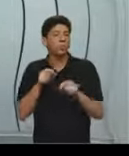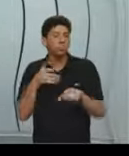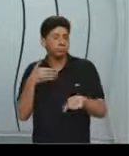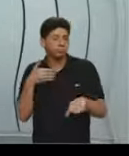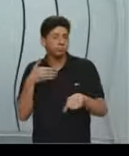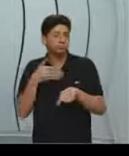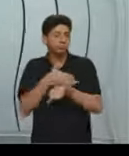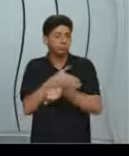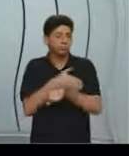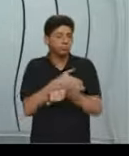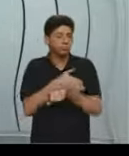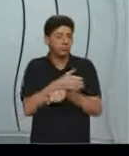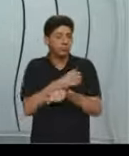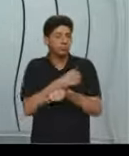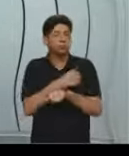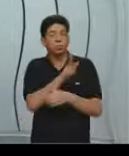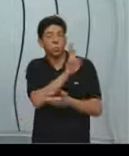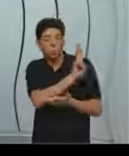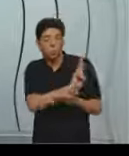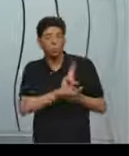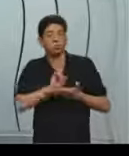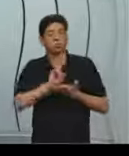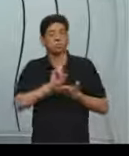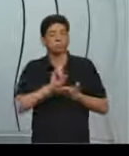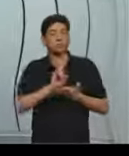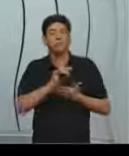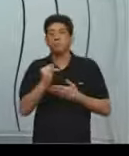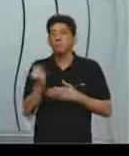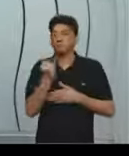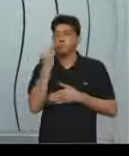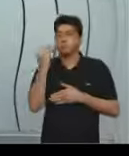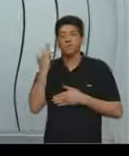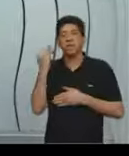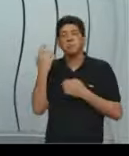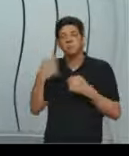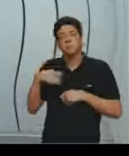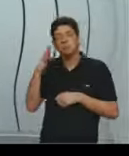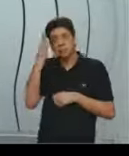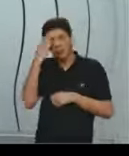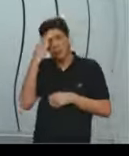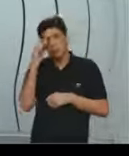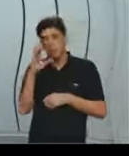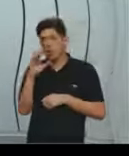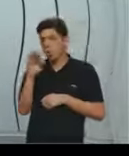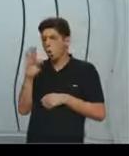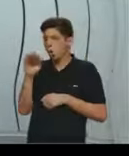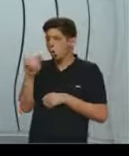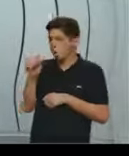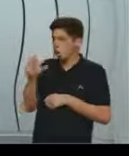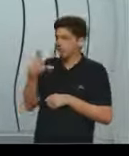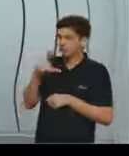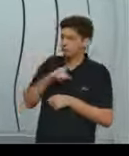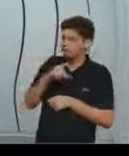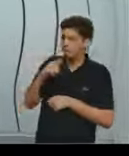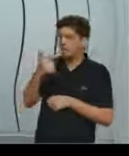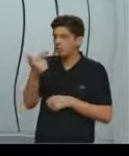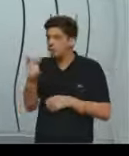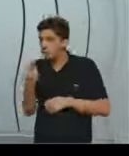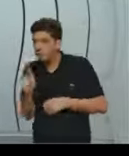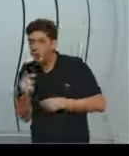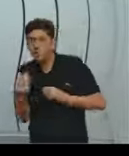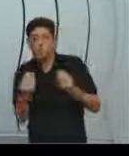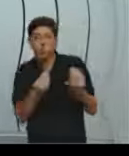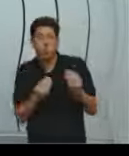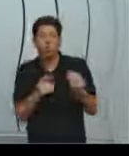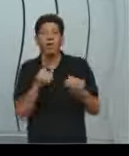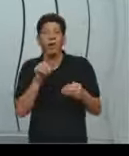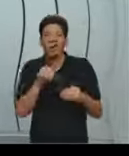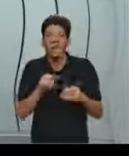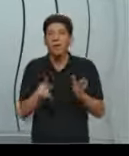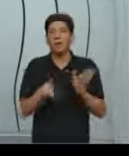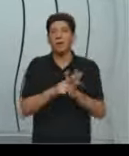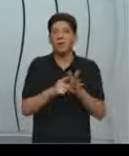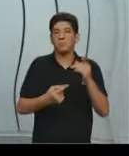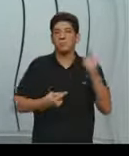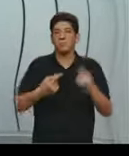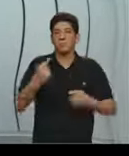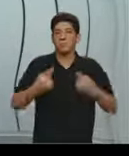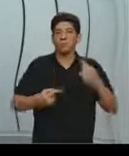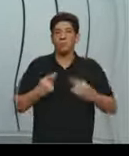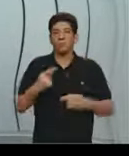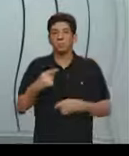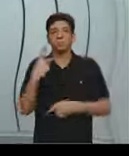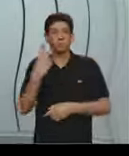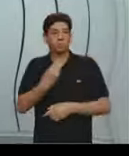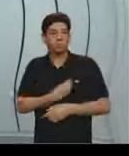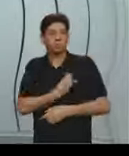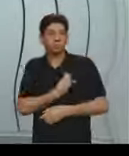discutir como vai ser o acesso se tem tendo tem que ter política de cotas isso em todas as funções políticas que interfere diretamente na sua